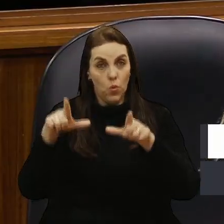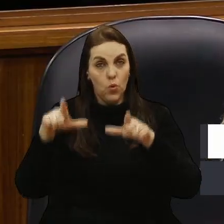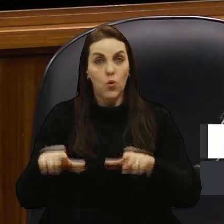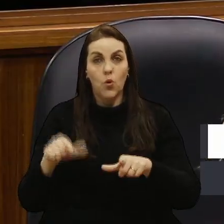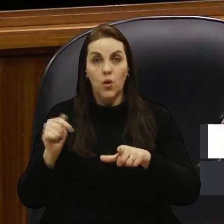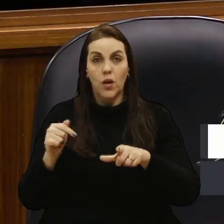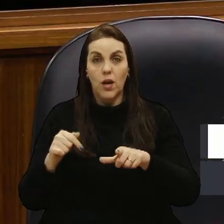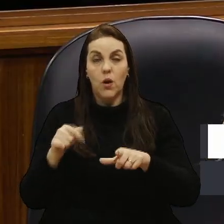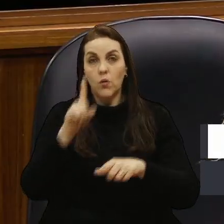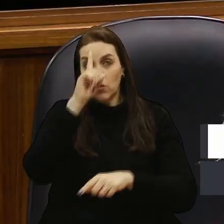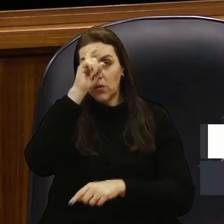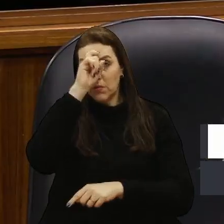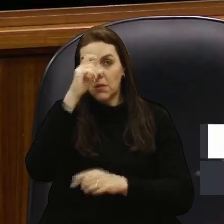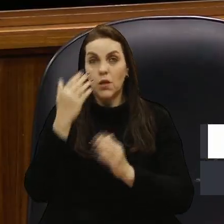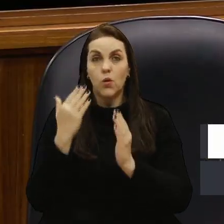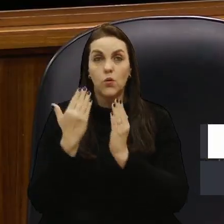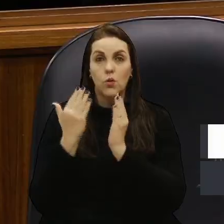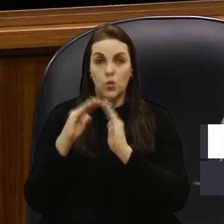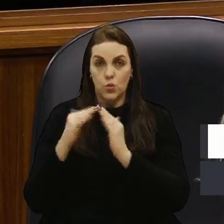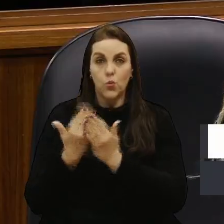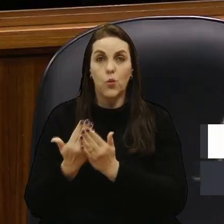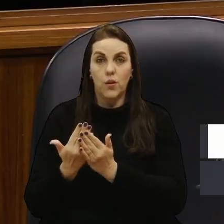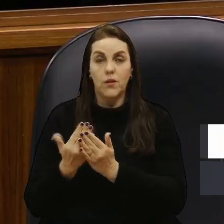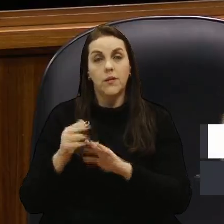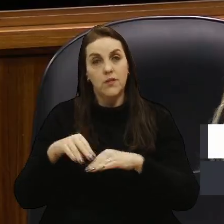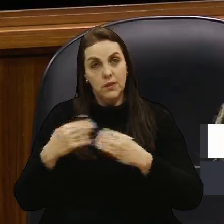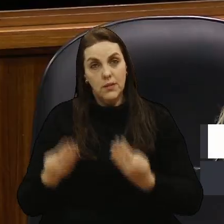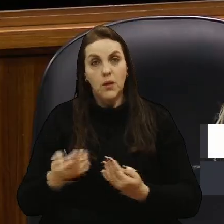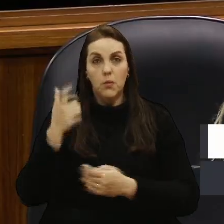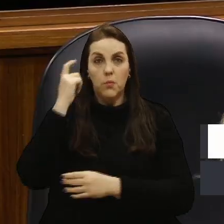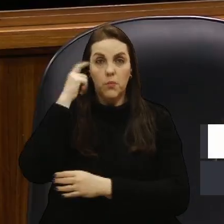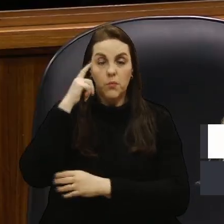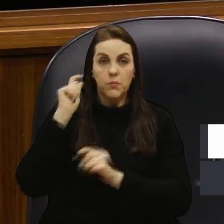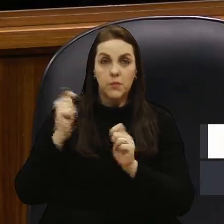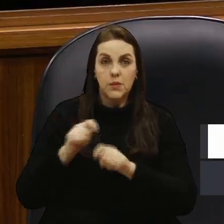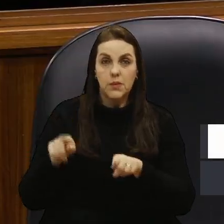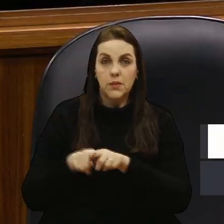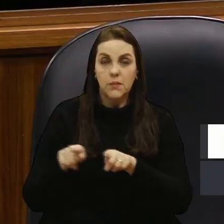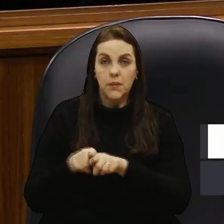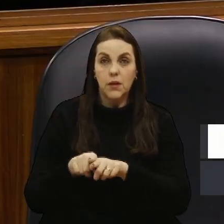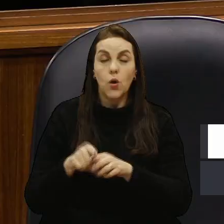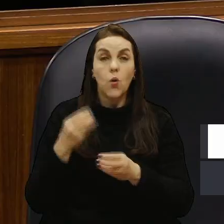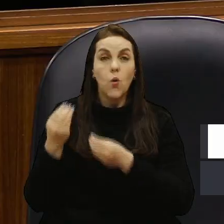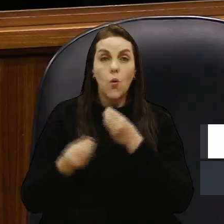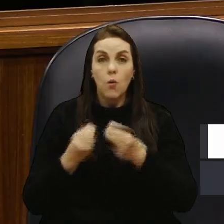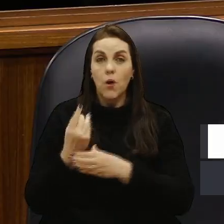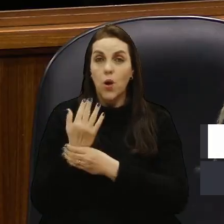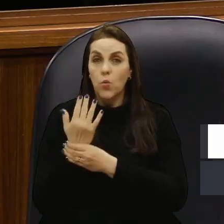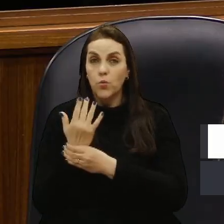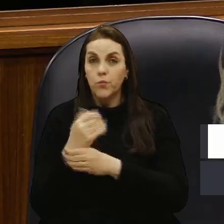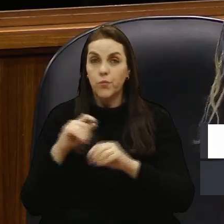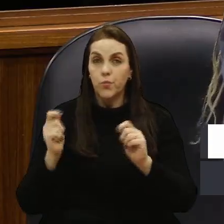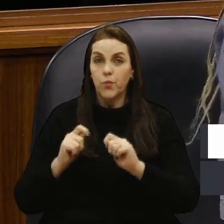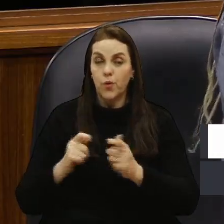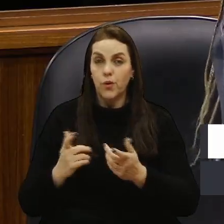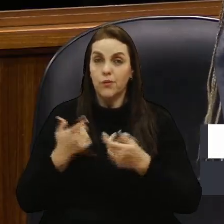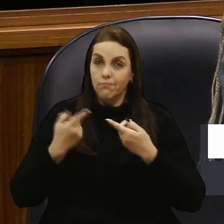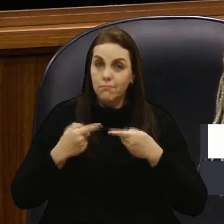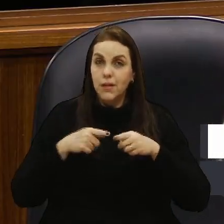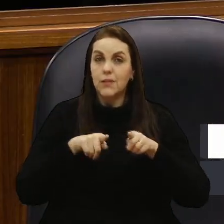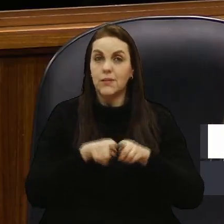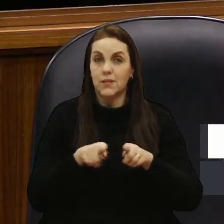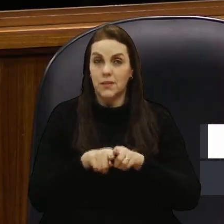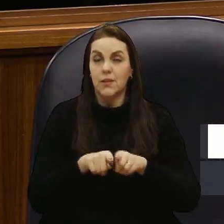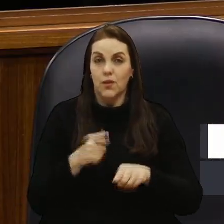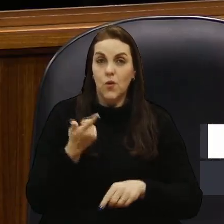de hospital-escola. Então, a gente pode pensar, inclusive, como que a URGS pode ser nossa aliada para que a